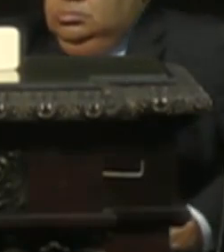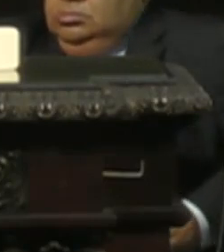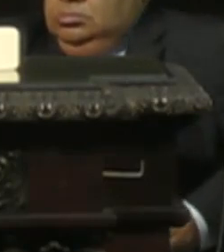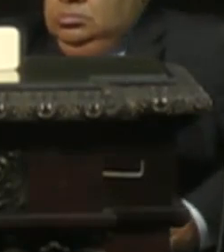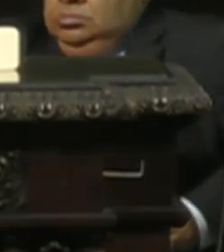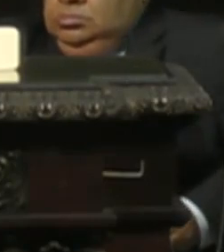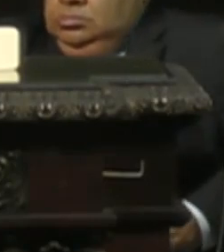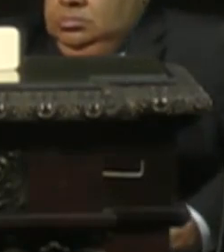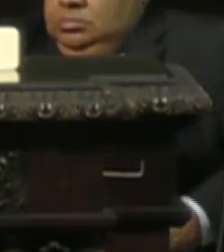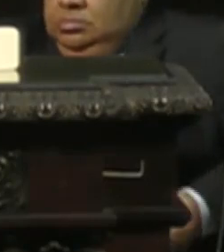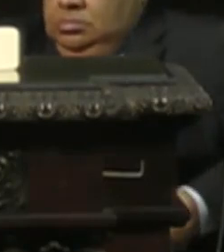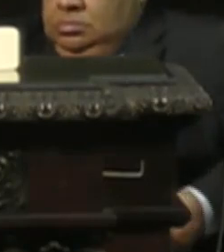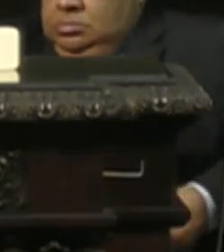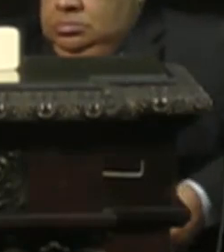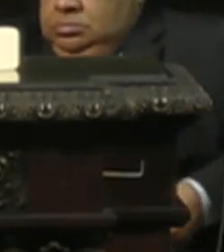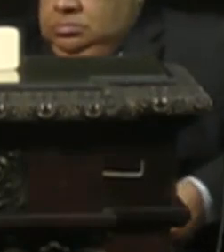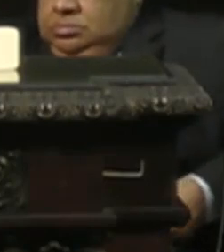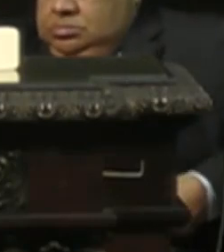deputado,